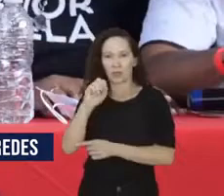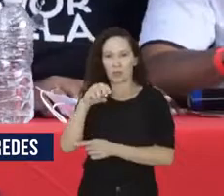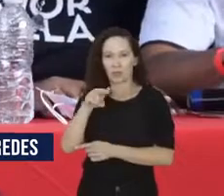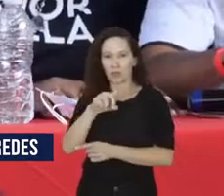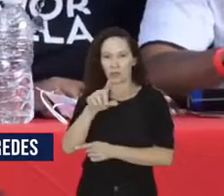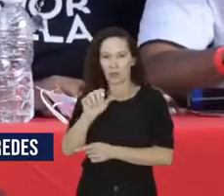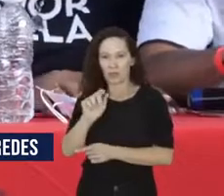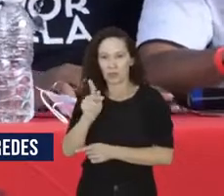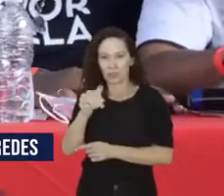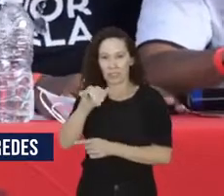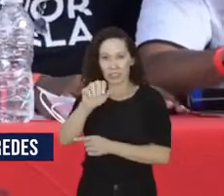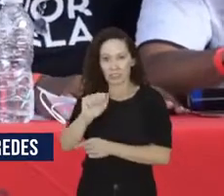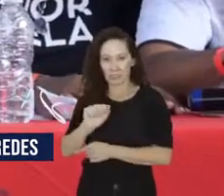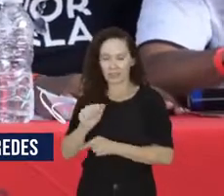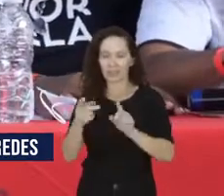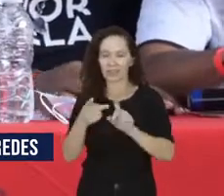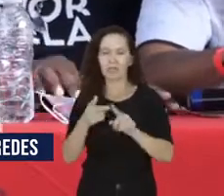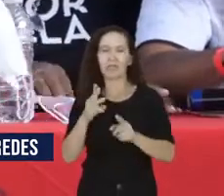Huck.